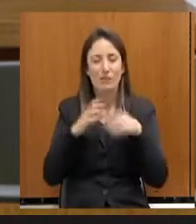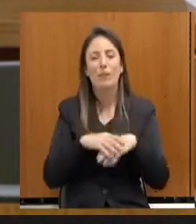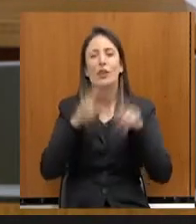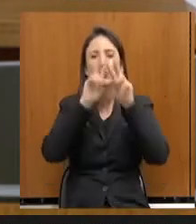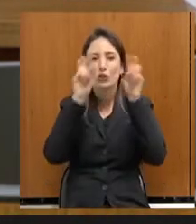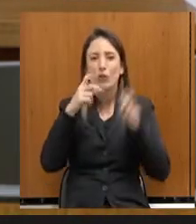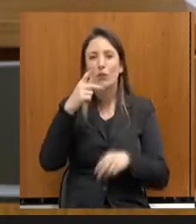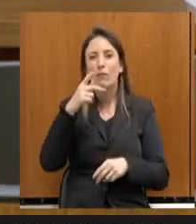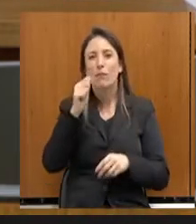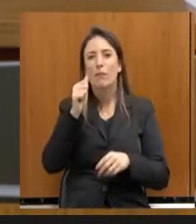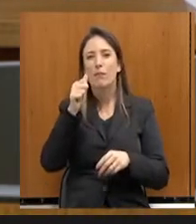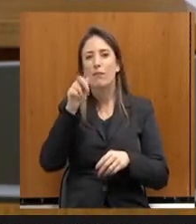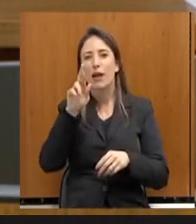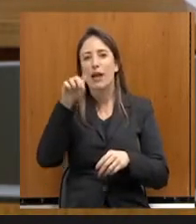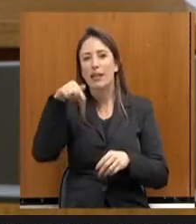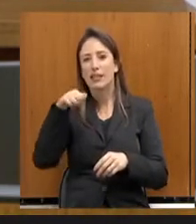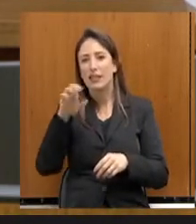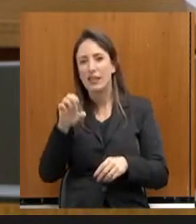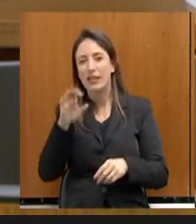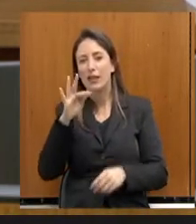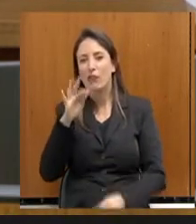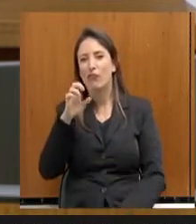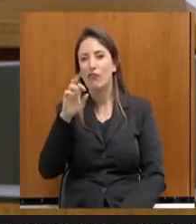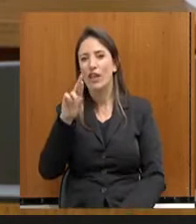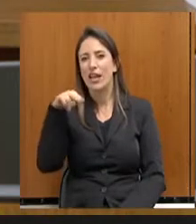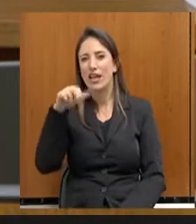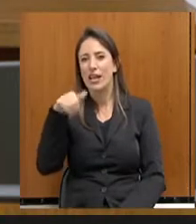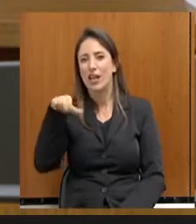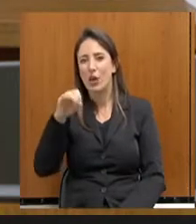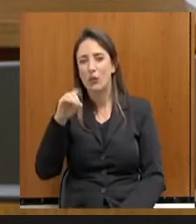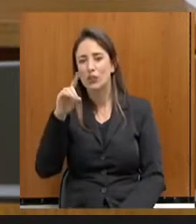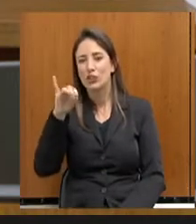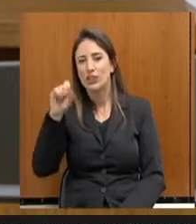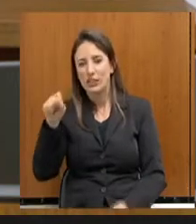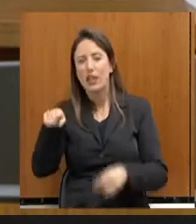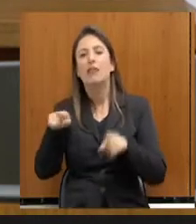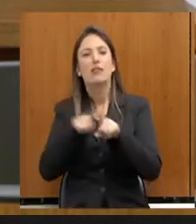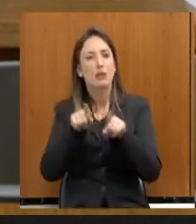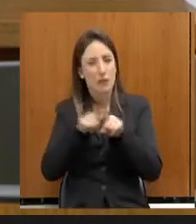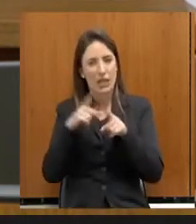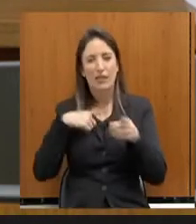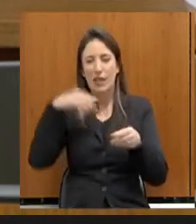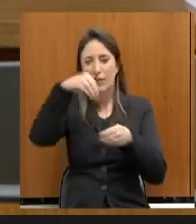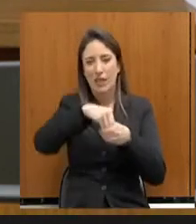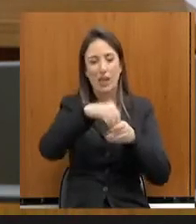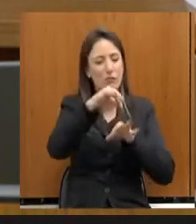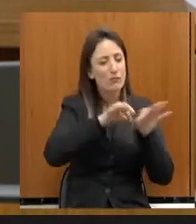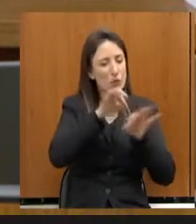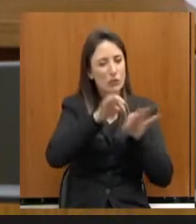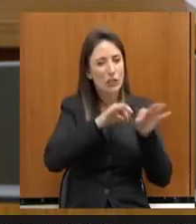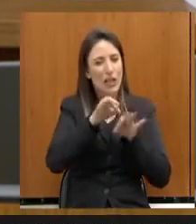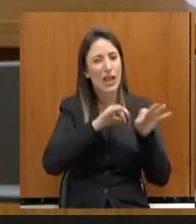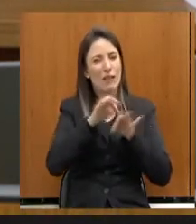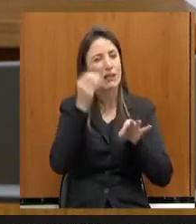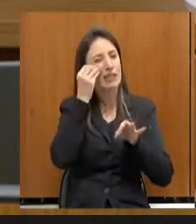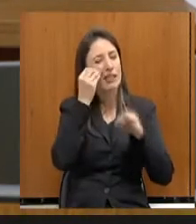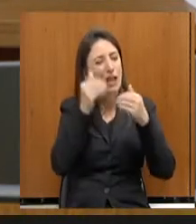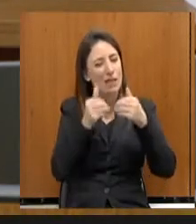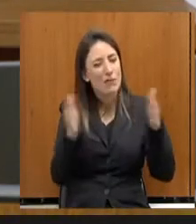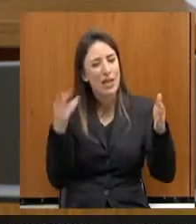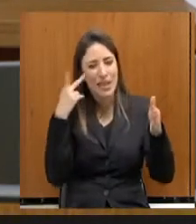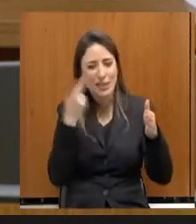o senhor perguntou ele também está neste programa de concessão Mas a partir de uma parceria estabelecida